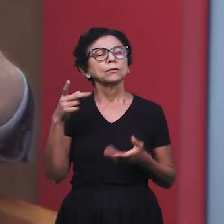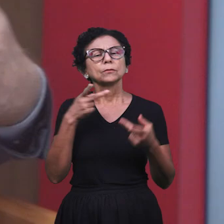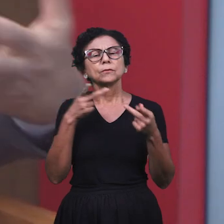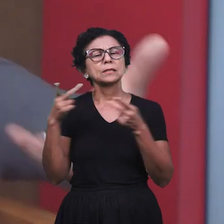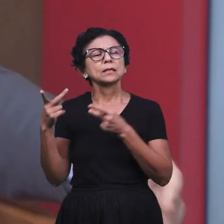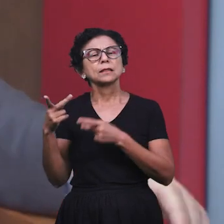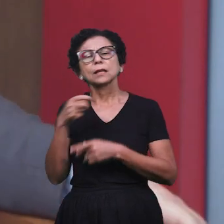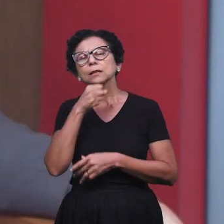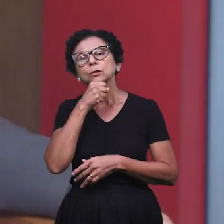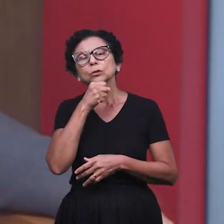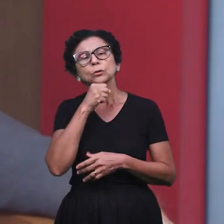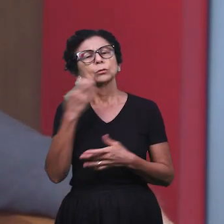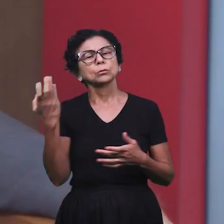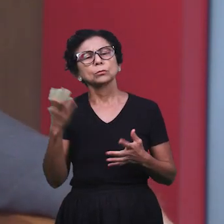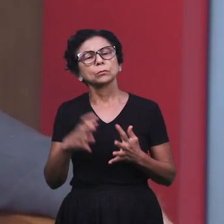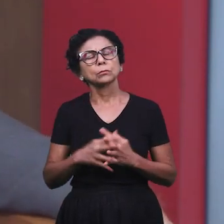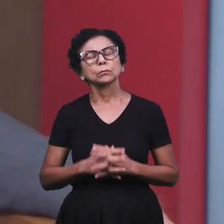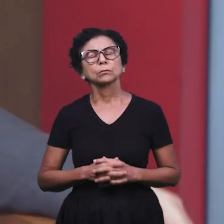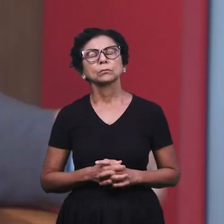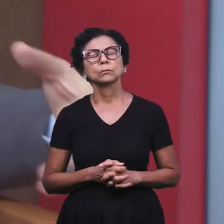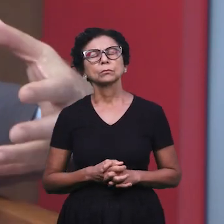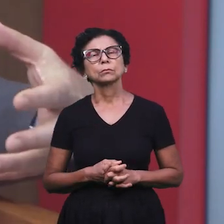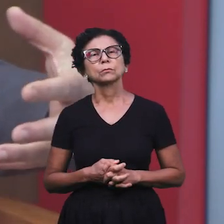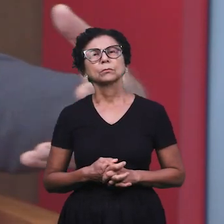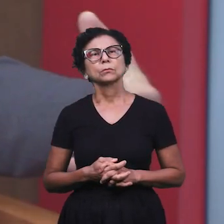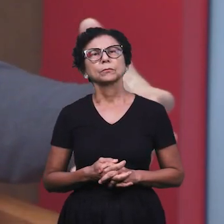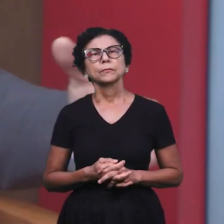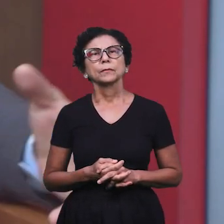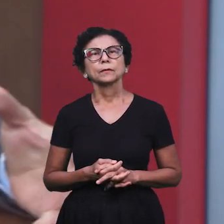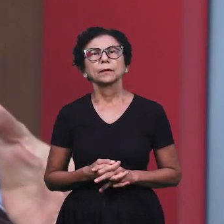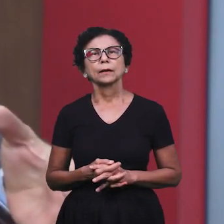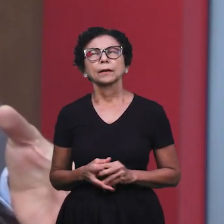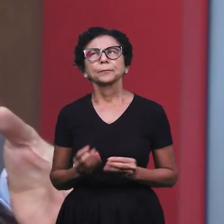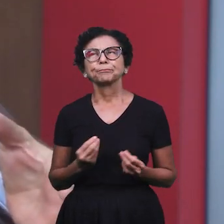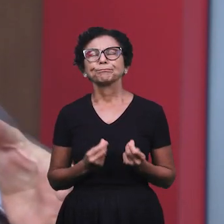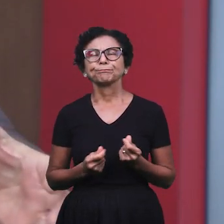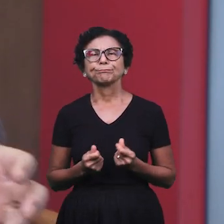isso aconteça. O uso de